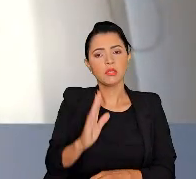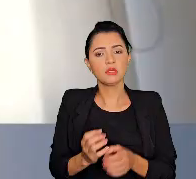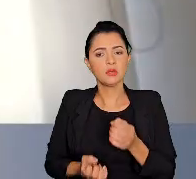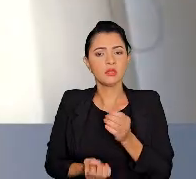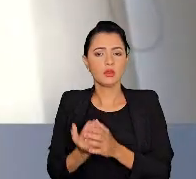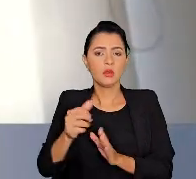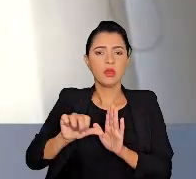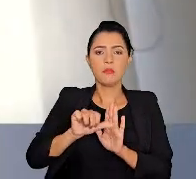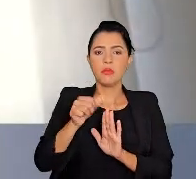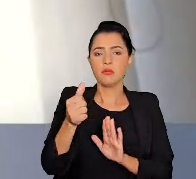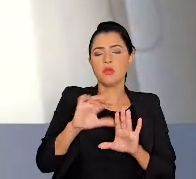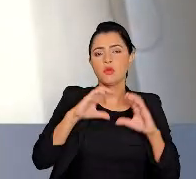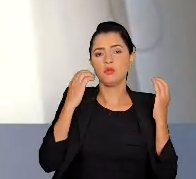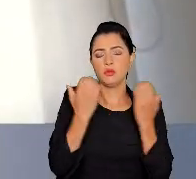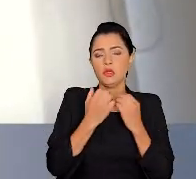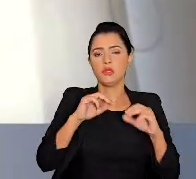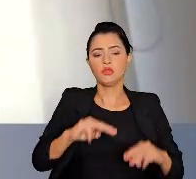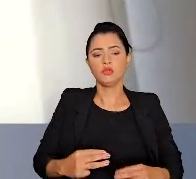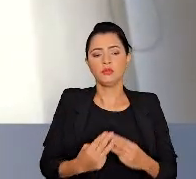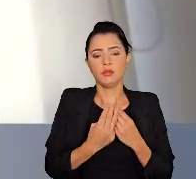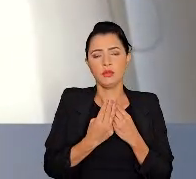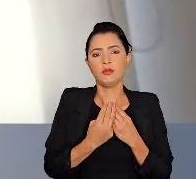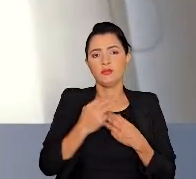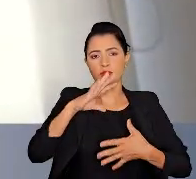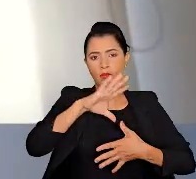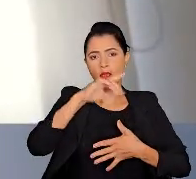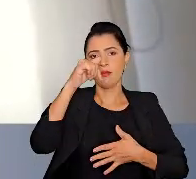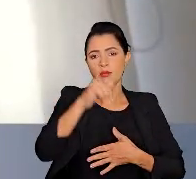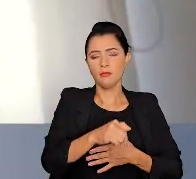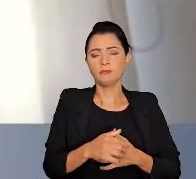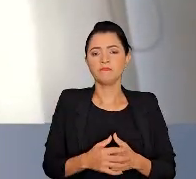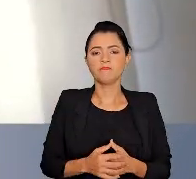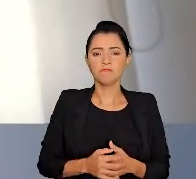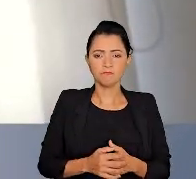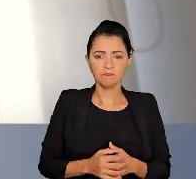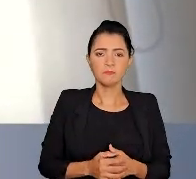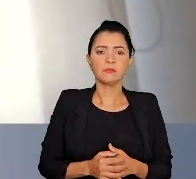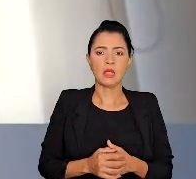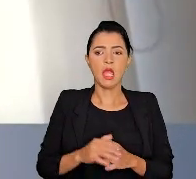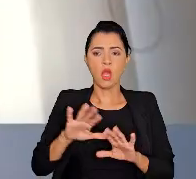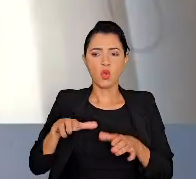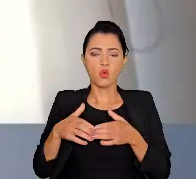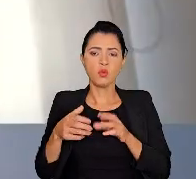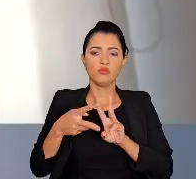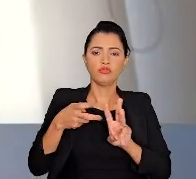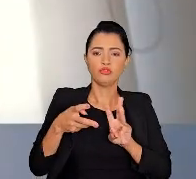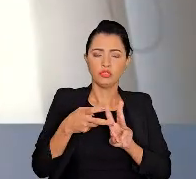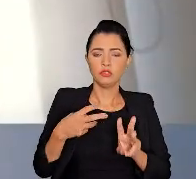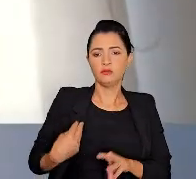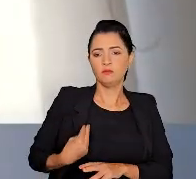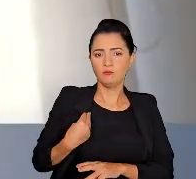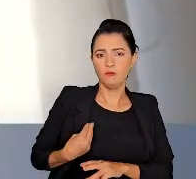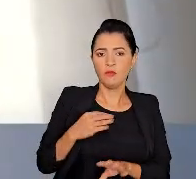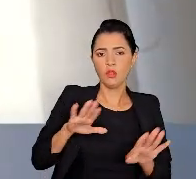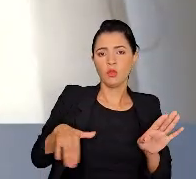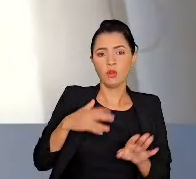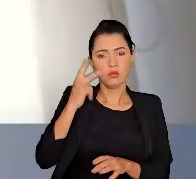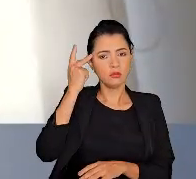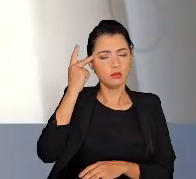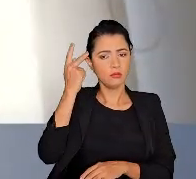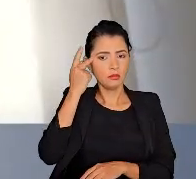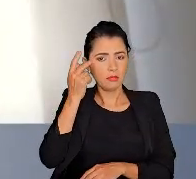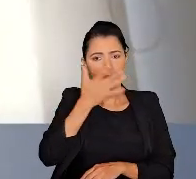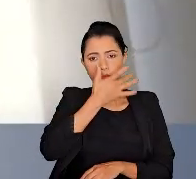primeira comunidade judaica nas Américas. Já entre os indígenas viviam no litoral paulista